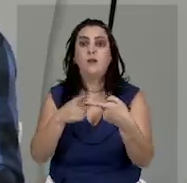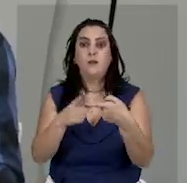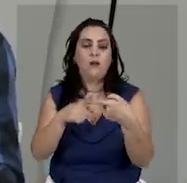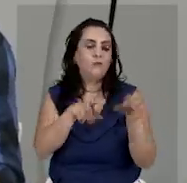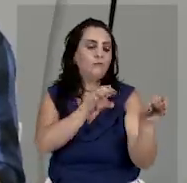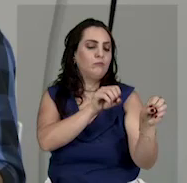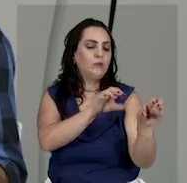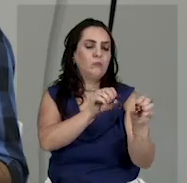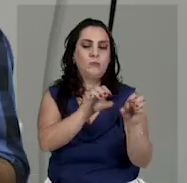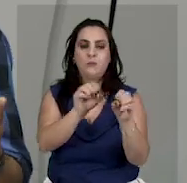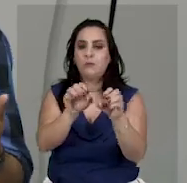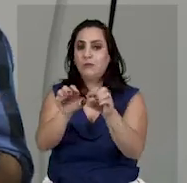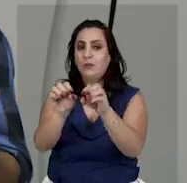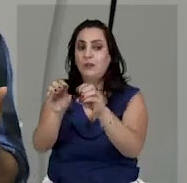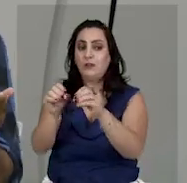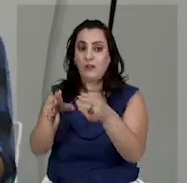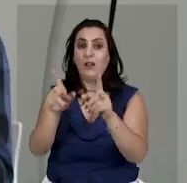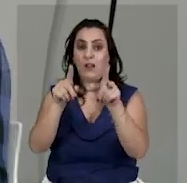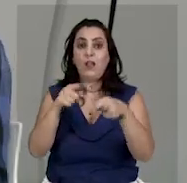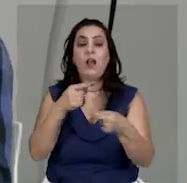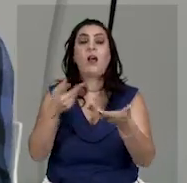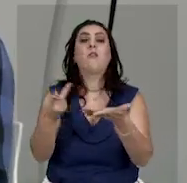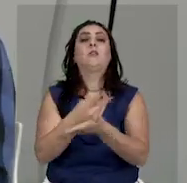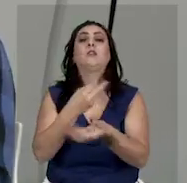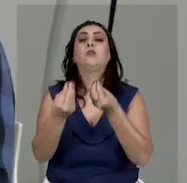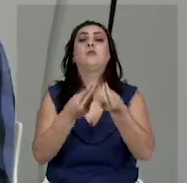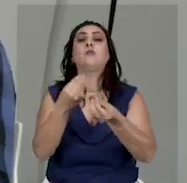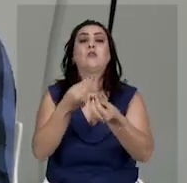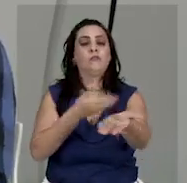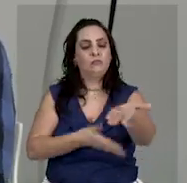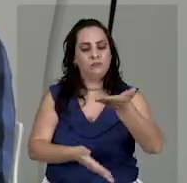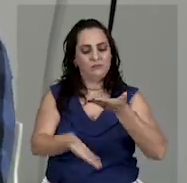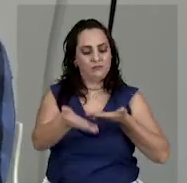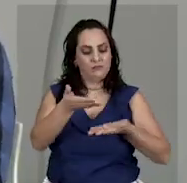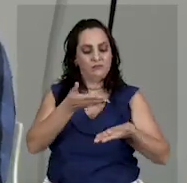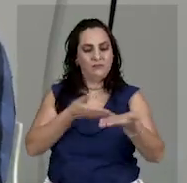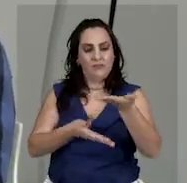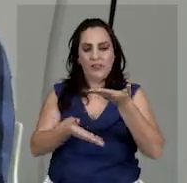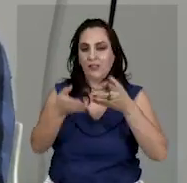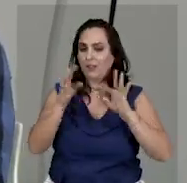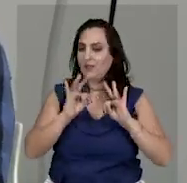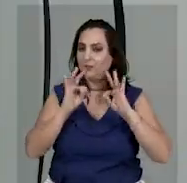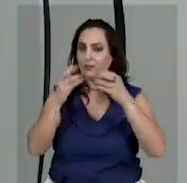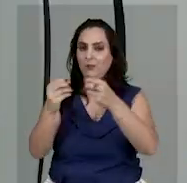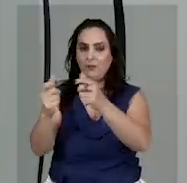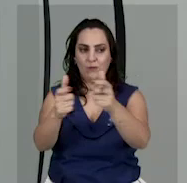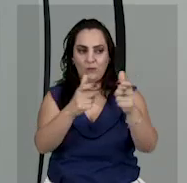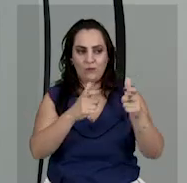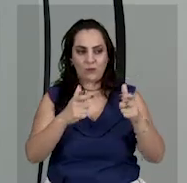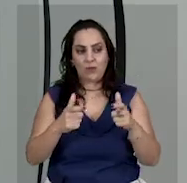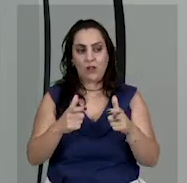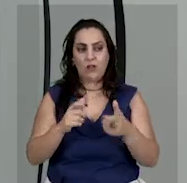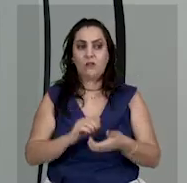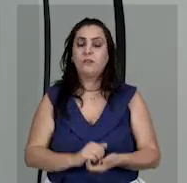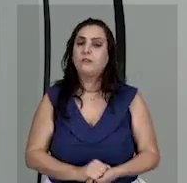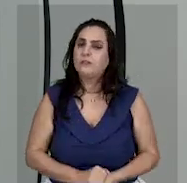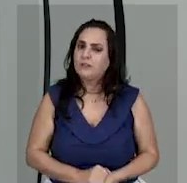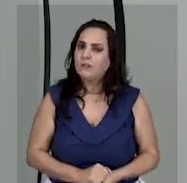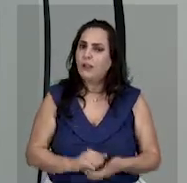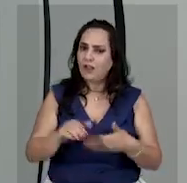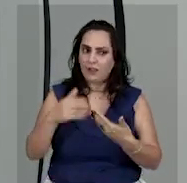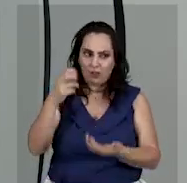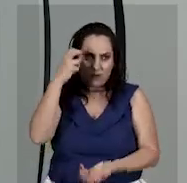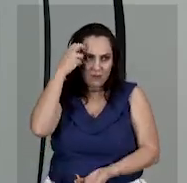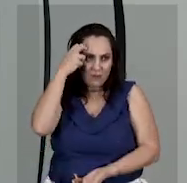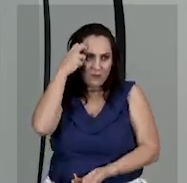educação, de ensino-aprendizagem, ele se dá nisso, nessa interação escolar em todos os espaços da escola. Então, a cultura é algo